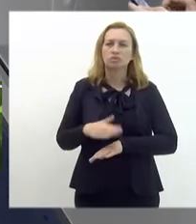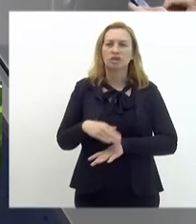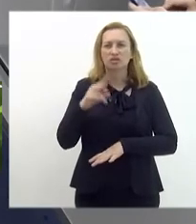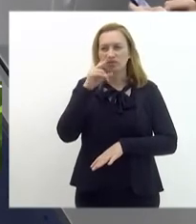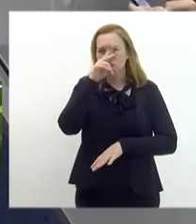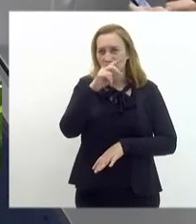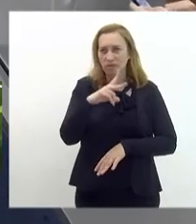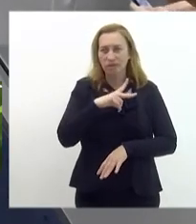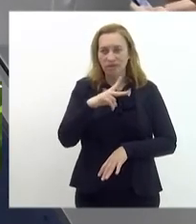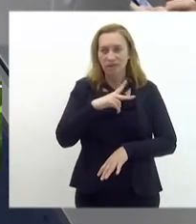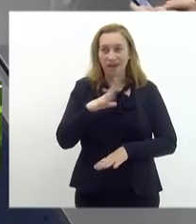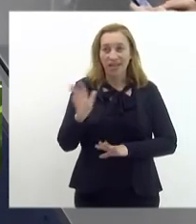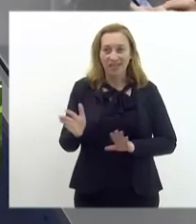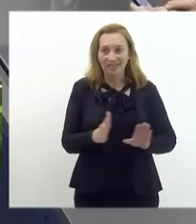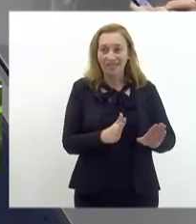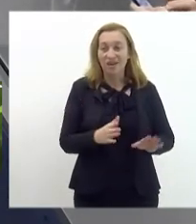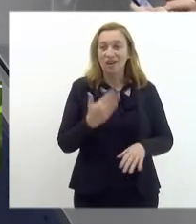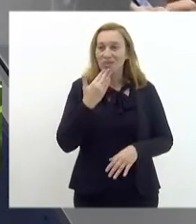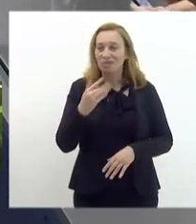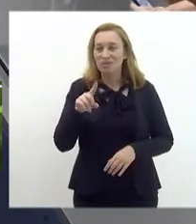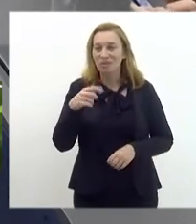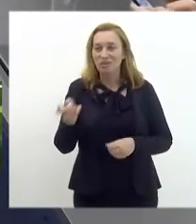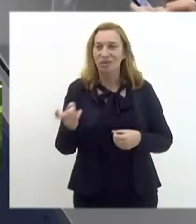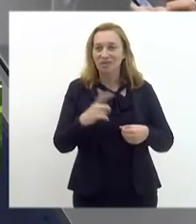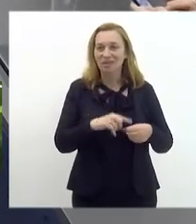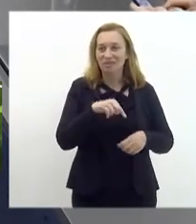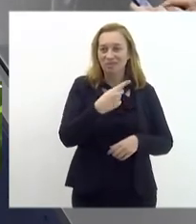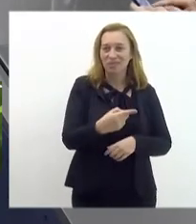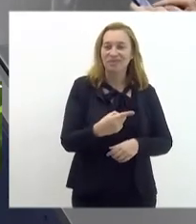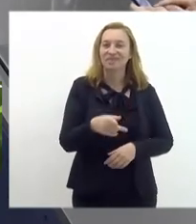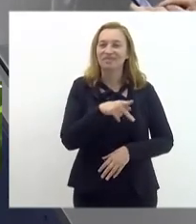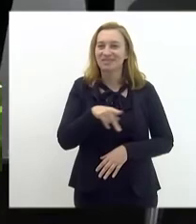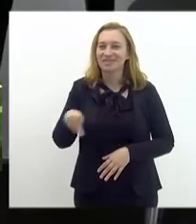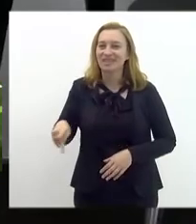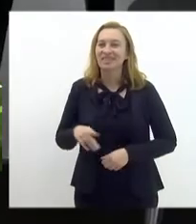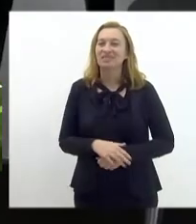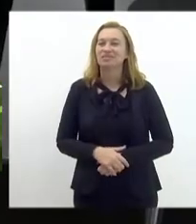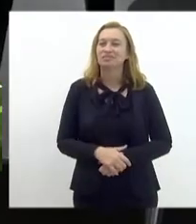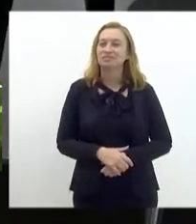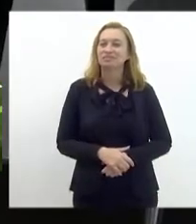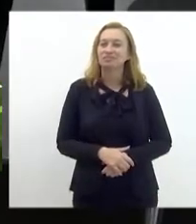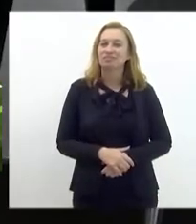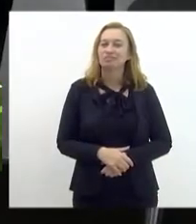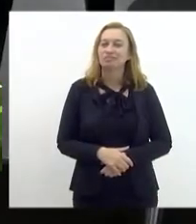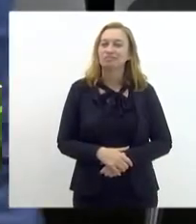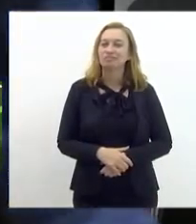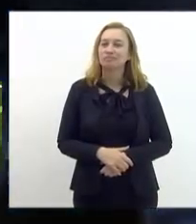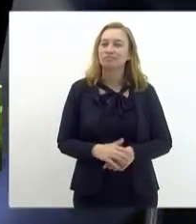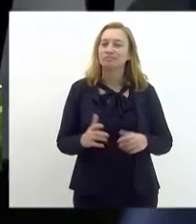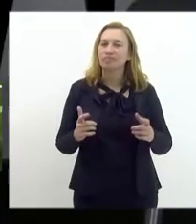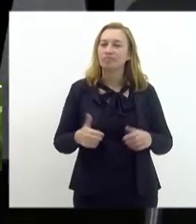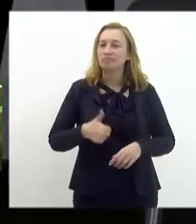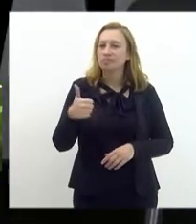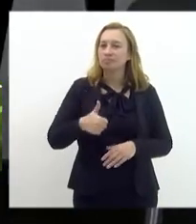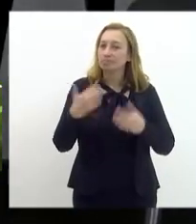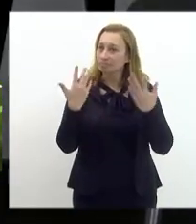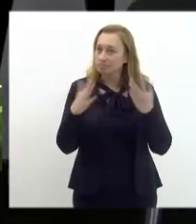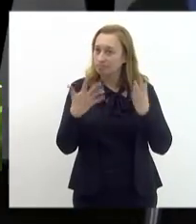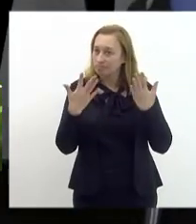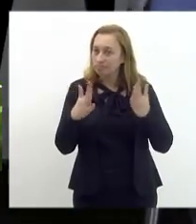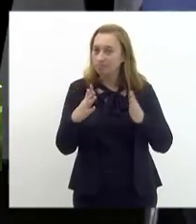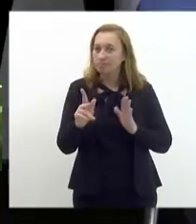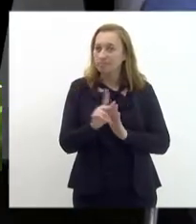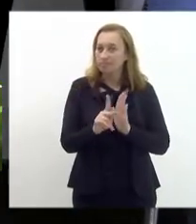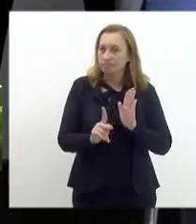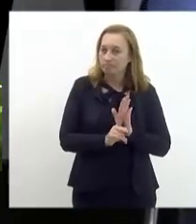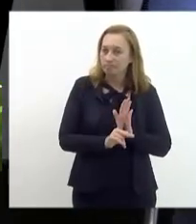já pedi para o senhor botar a máscara. Não, é o presidente. É, no ambiente do. Primeiramente, parabéns. O projeto